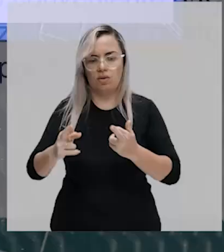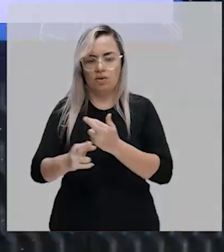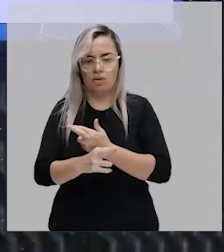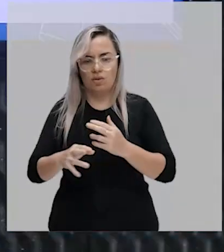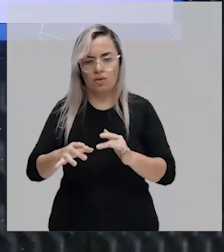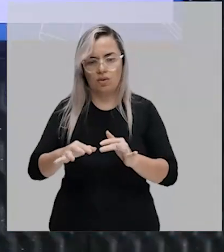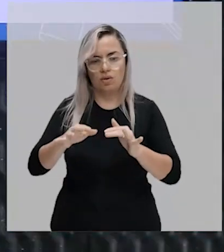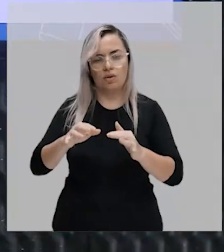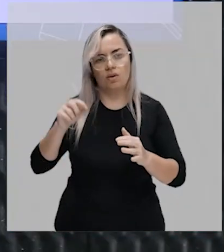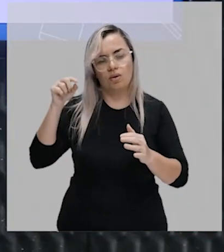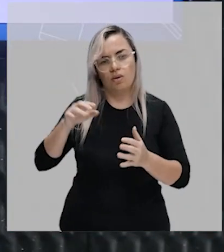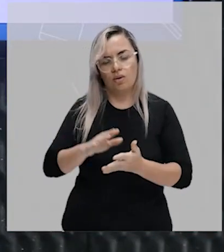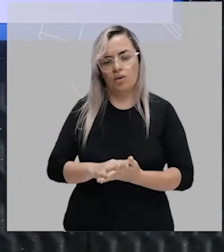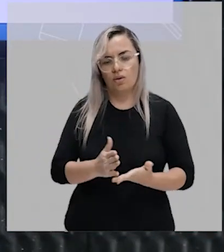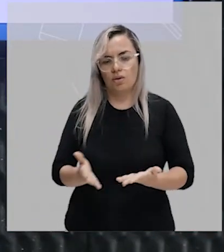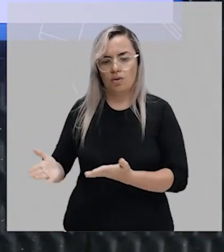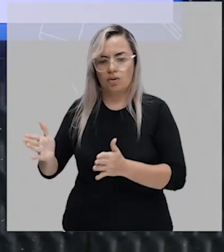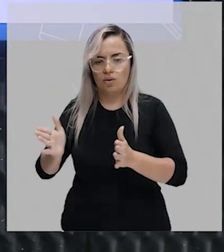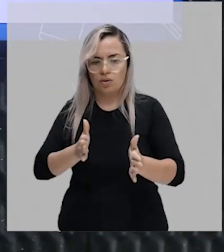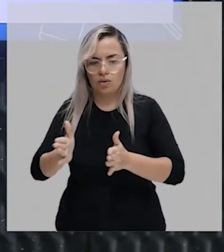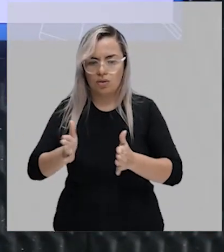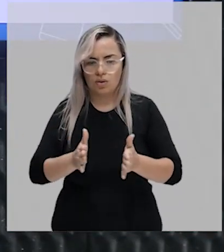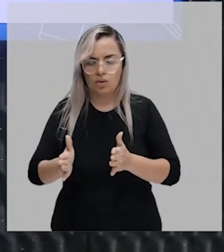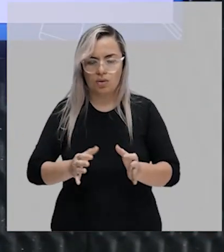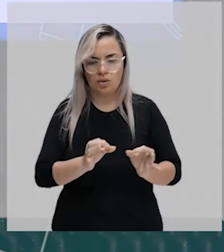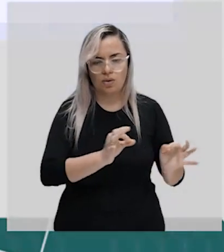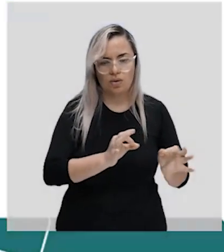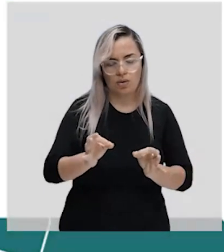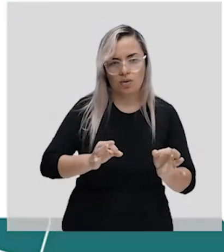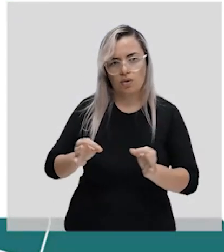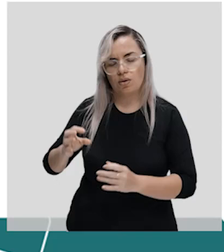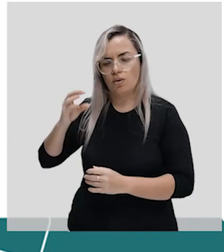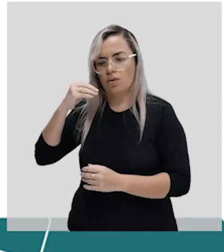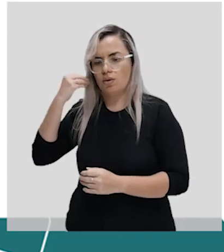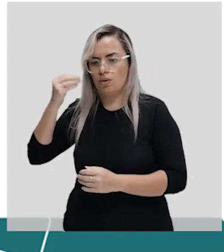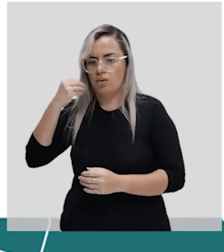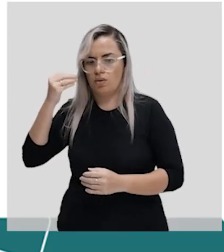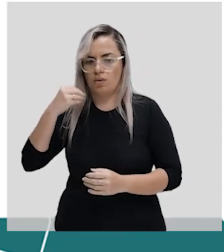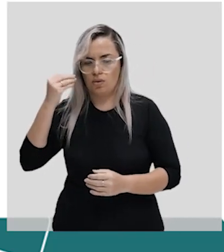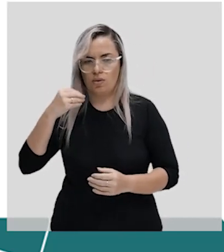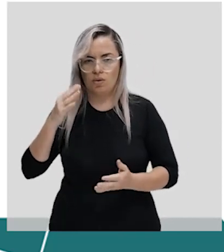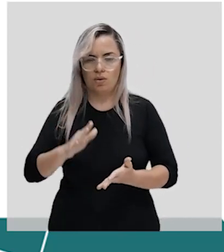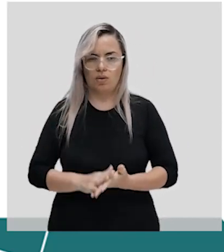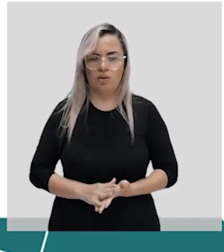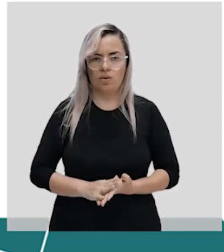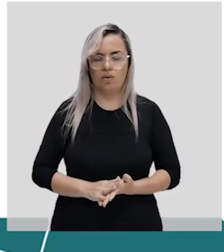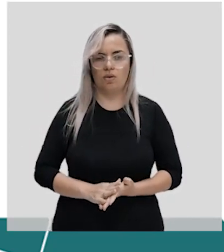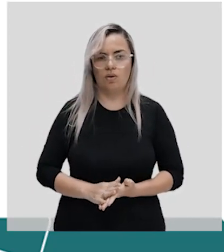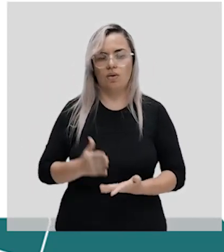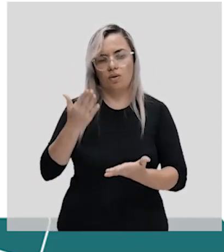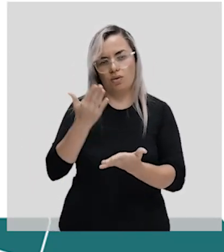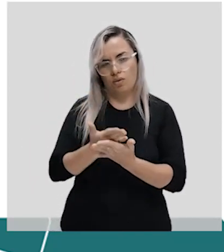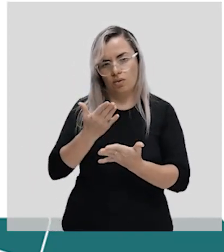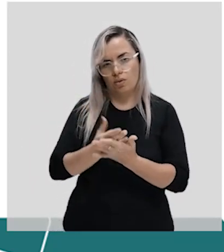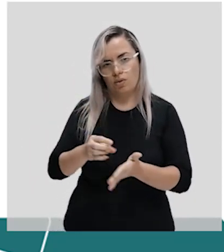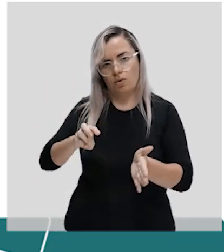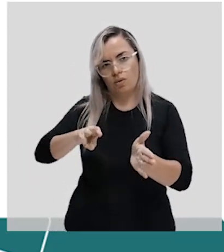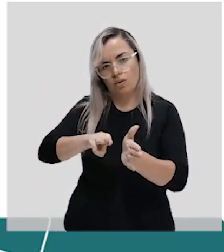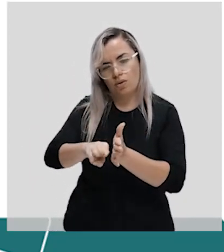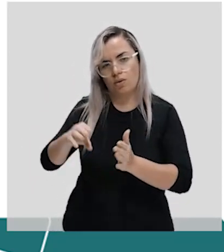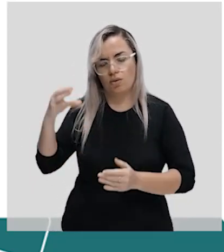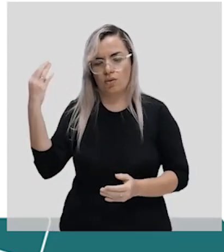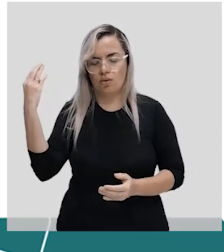essa? Isso aqui, pessoal, nada mais nada menos do que o planejamento do experimento. Então, essa foi a nossa aula sobre método